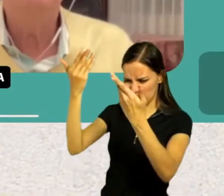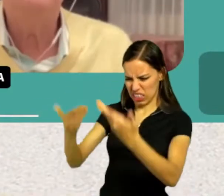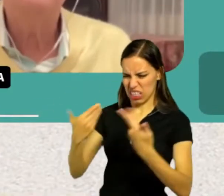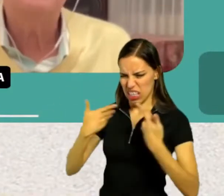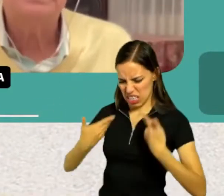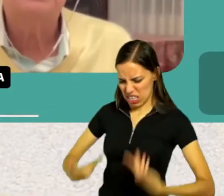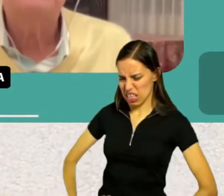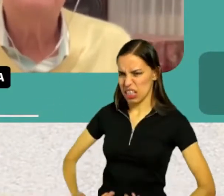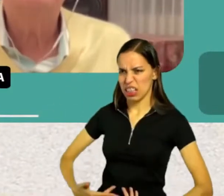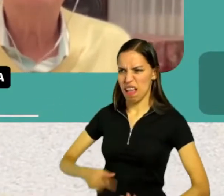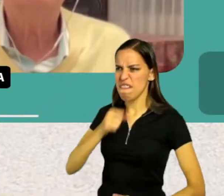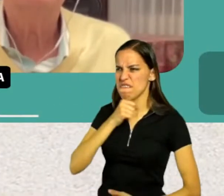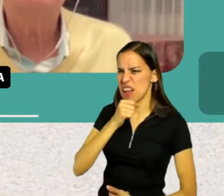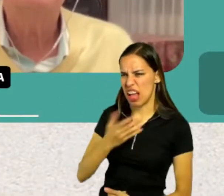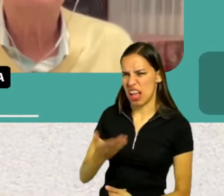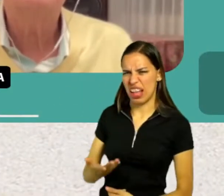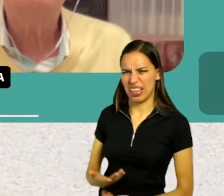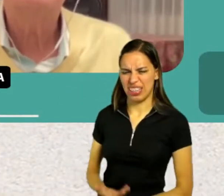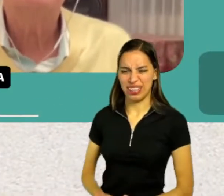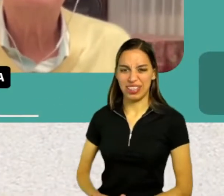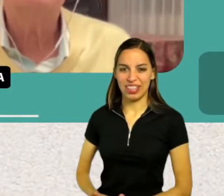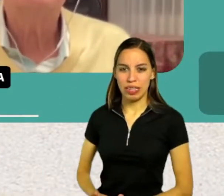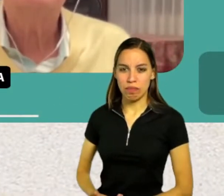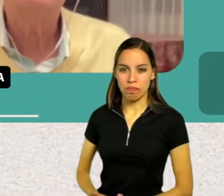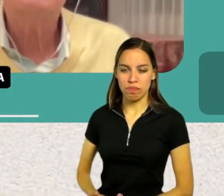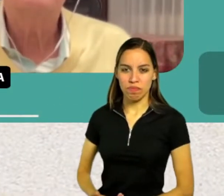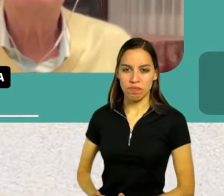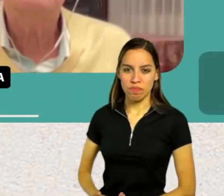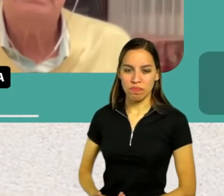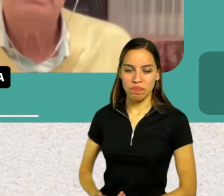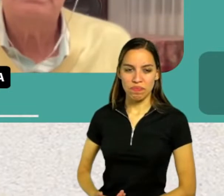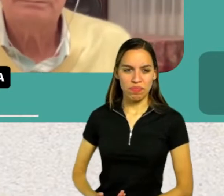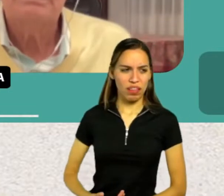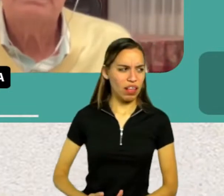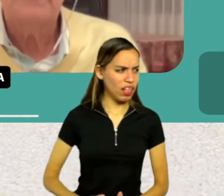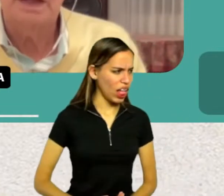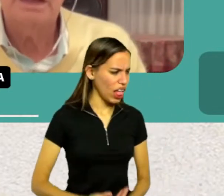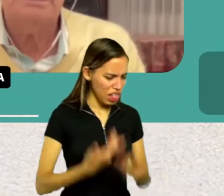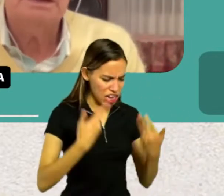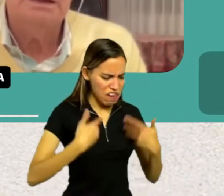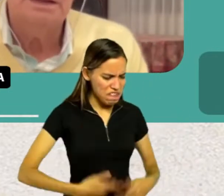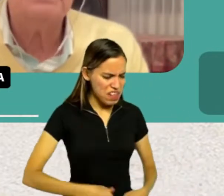também. dos meus parentes mais velhos. Fisicamente, eles eram mais velhos.